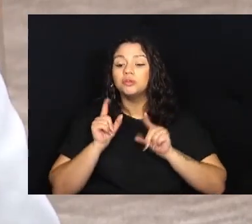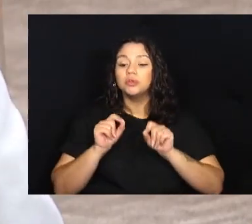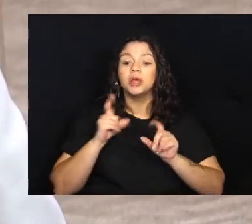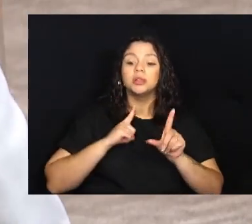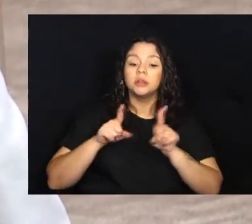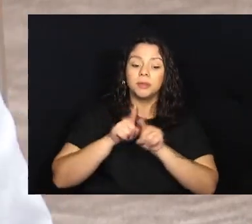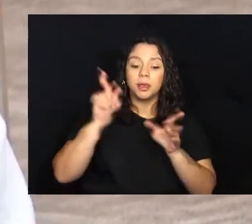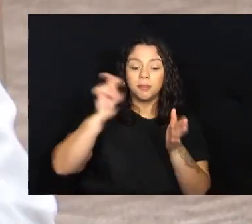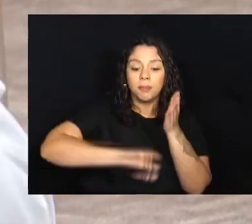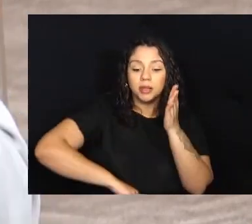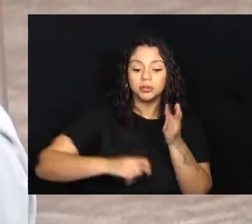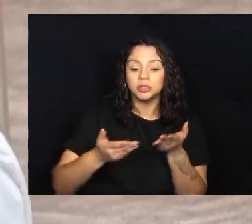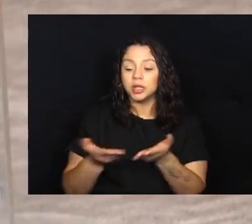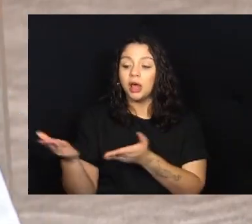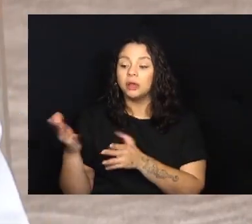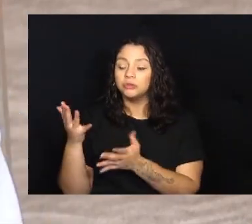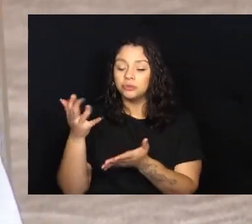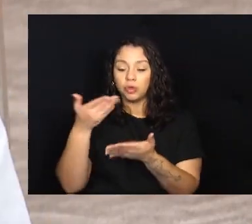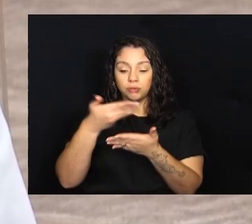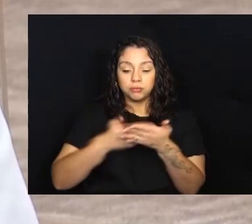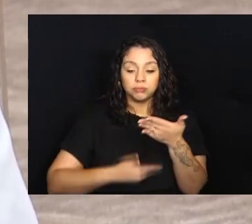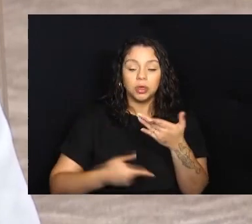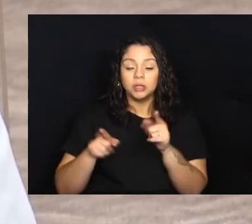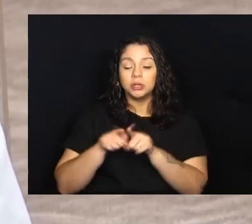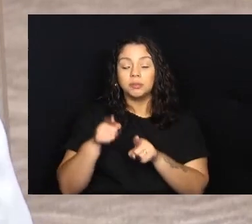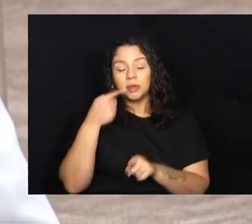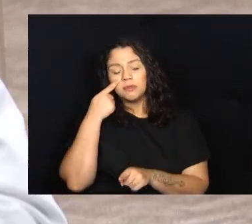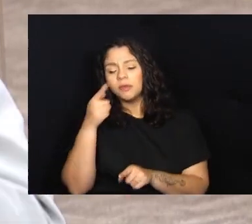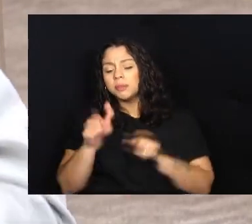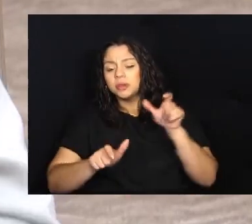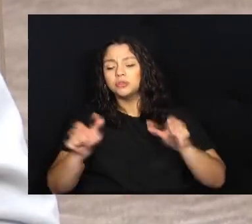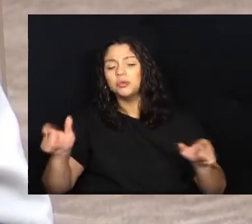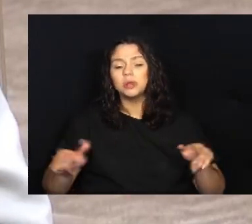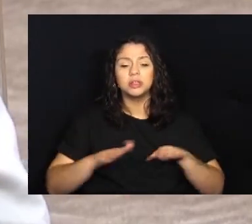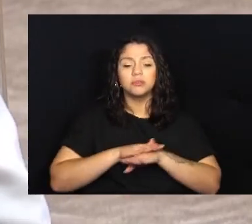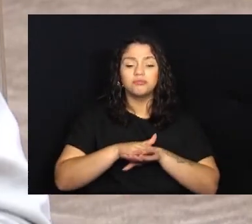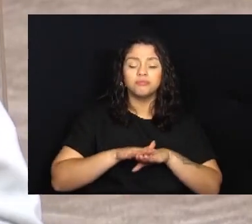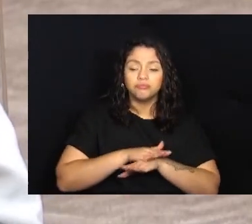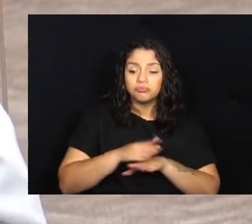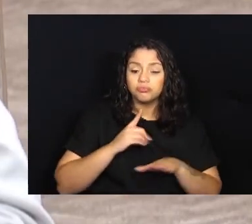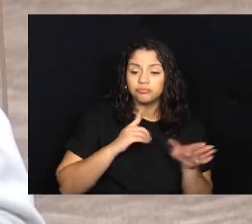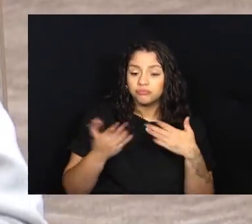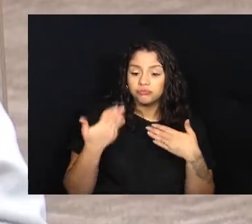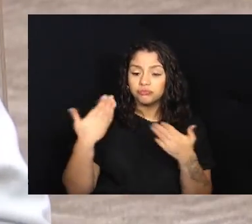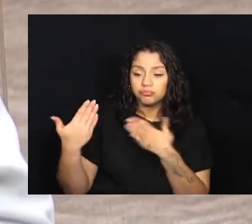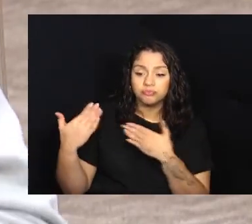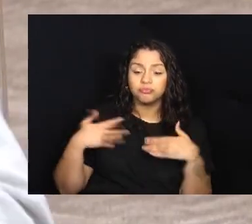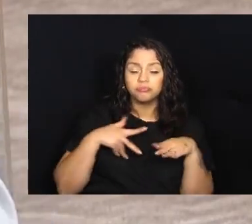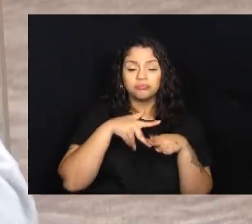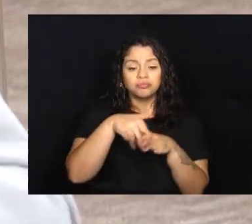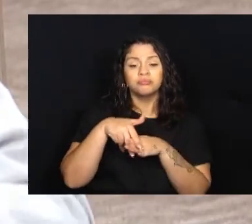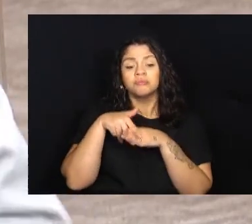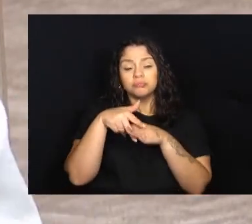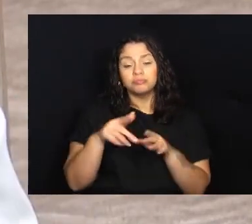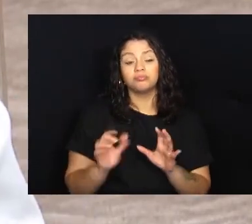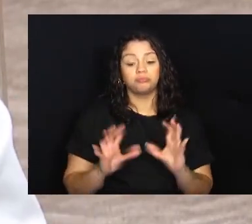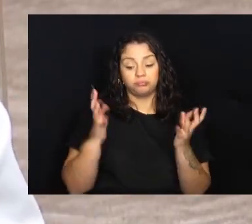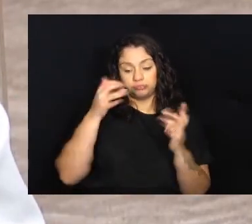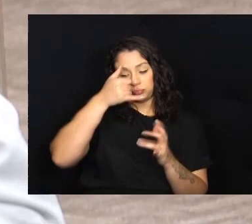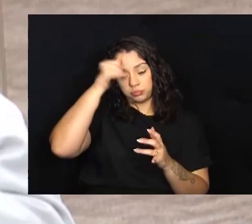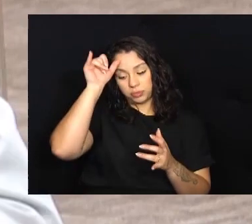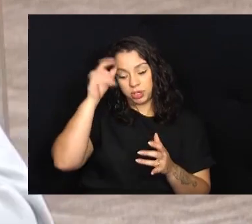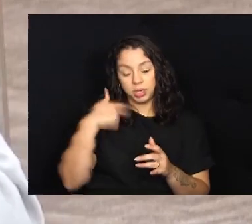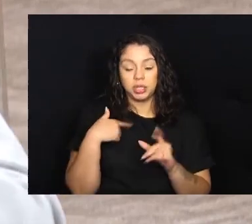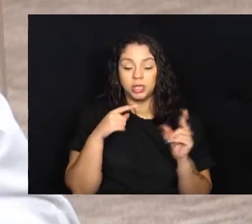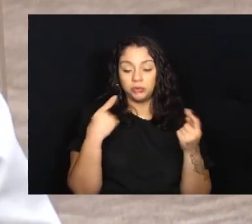vou escutar a população, vou pegar abaixinado, vou conversar com o povo, vou conversar com as pessoas que fazem parte dessa questão dos